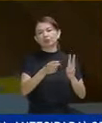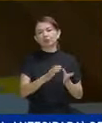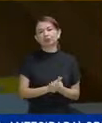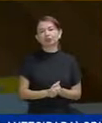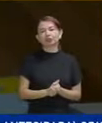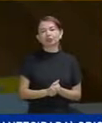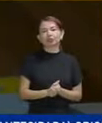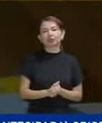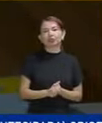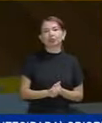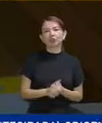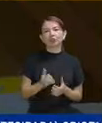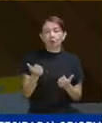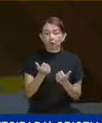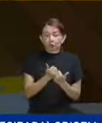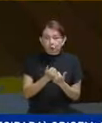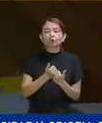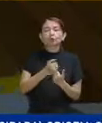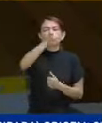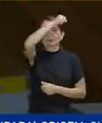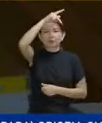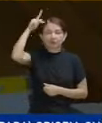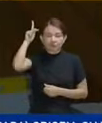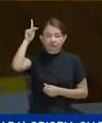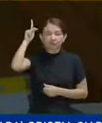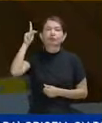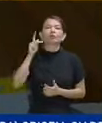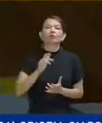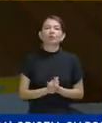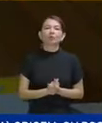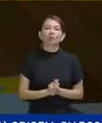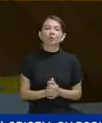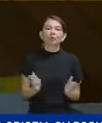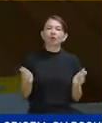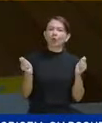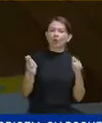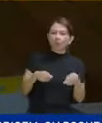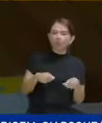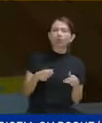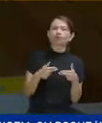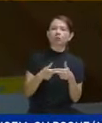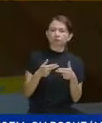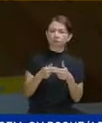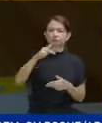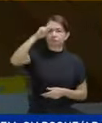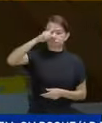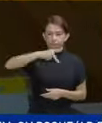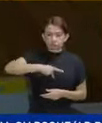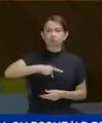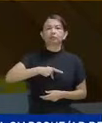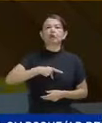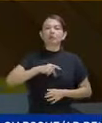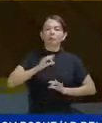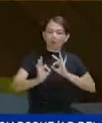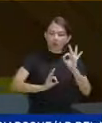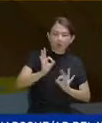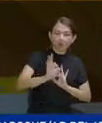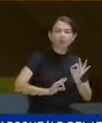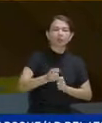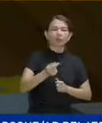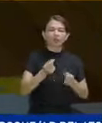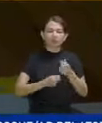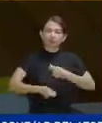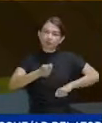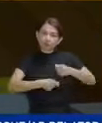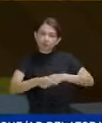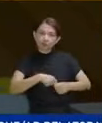criar subprefeituras com autonomia financeira e administrativa, para resolver os problemas locais de cada comunidade. As comunidades são